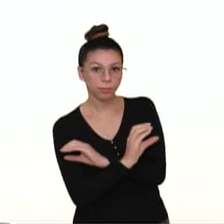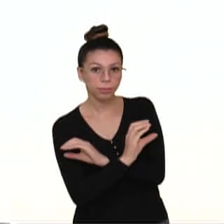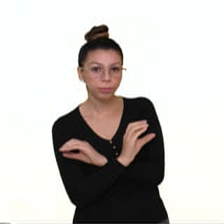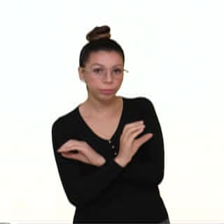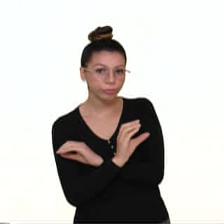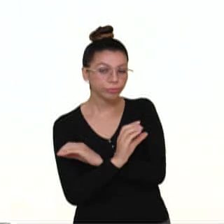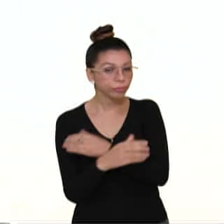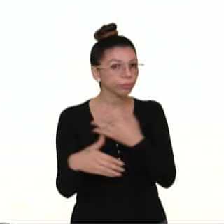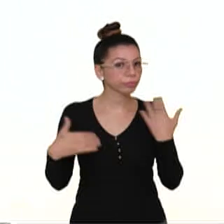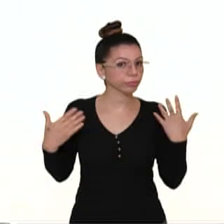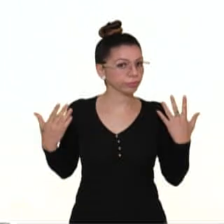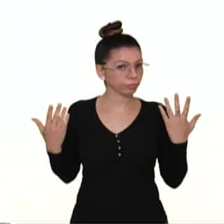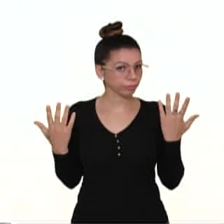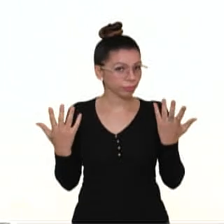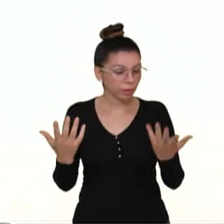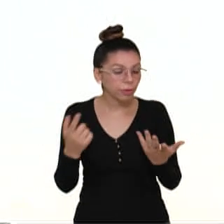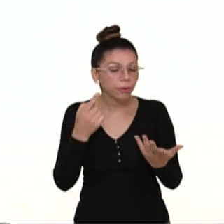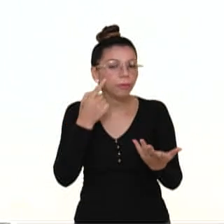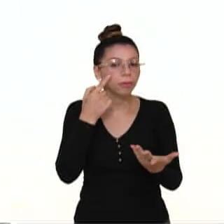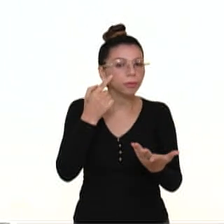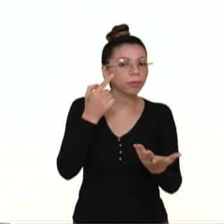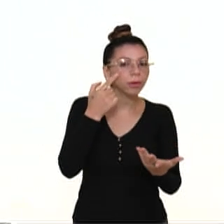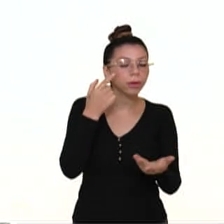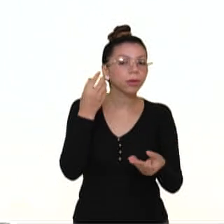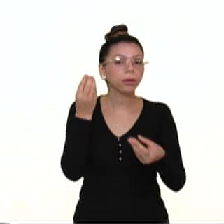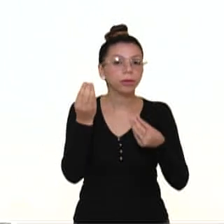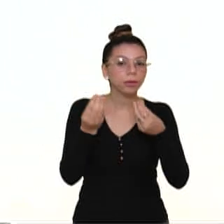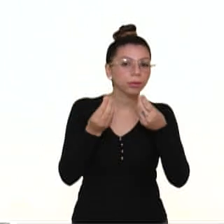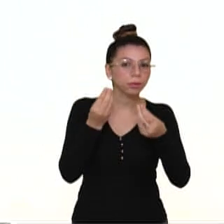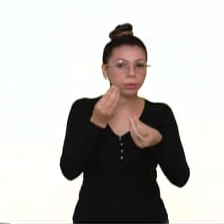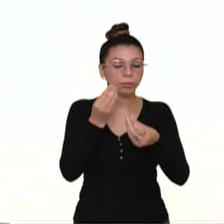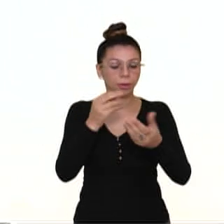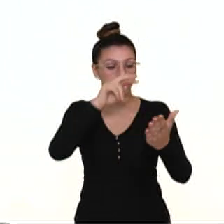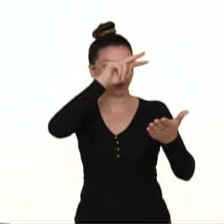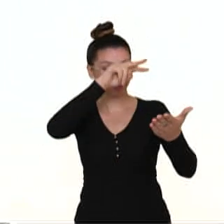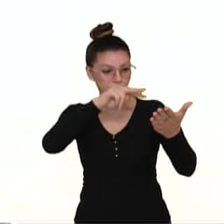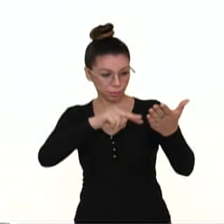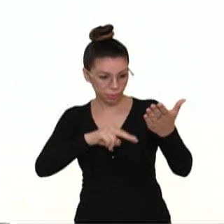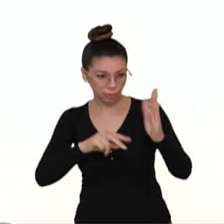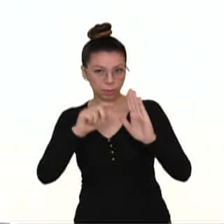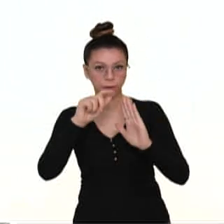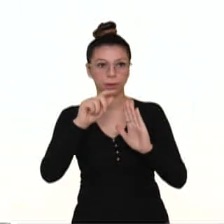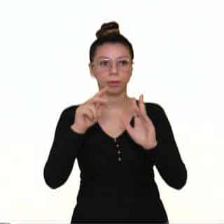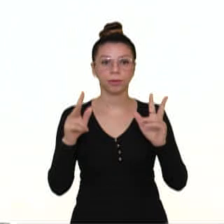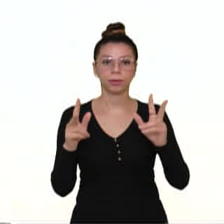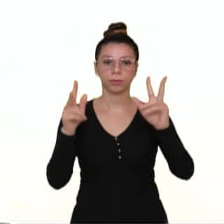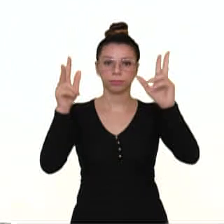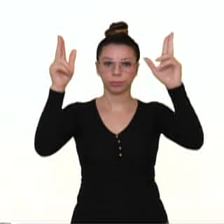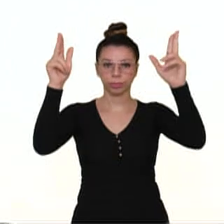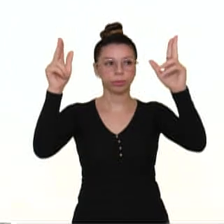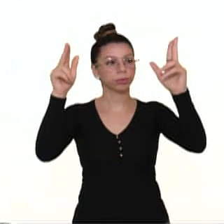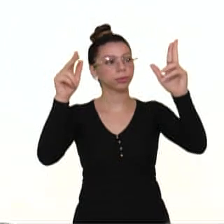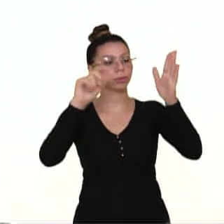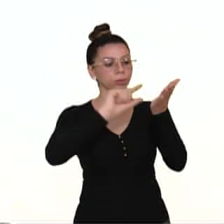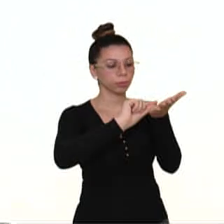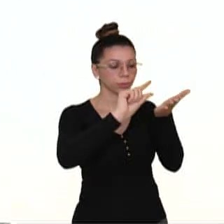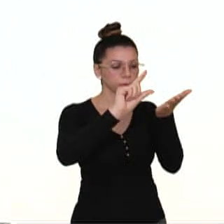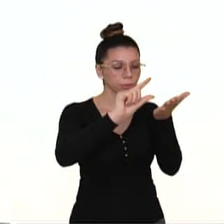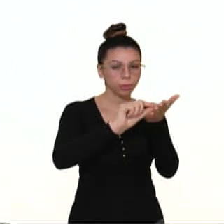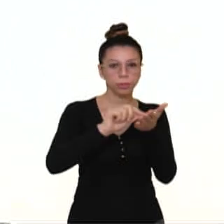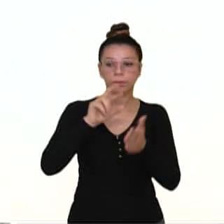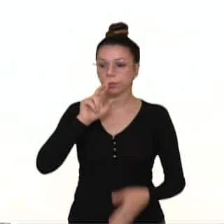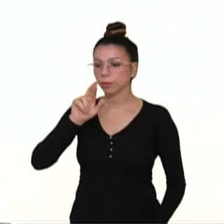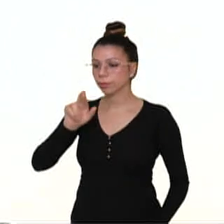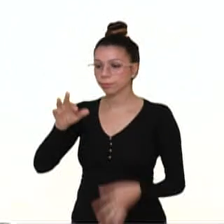conclusão. Então, vamos lá, turma. Vocês vão reler novamente esse trecho lá do artigo e vão marcar